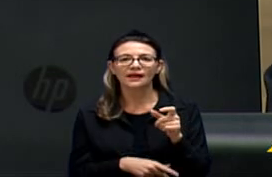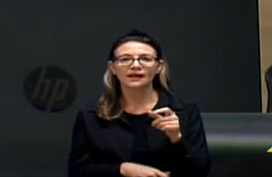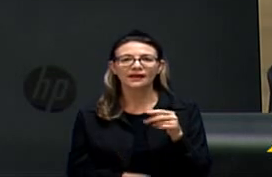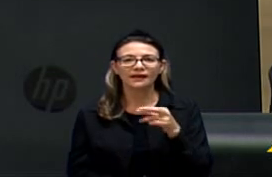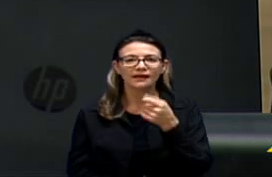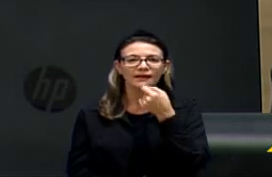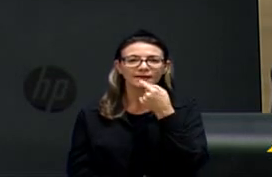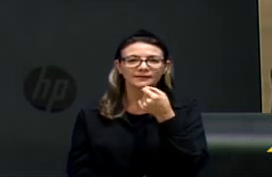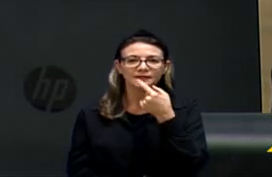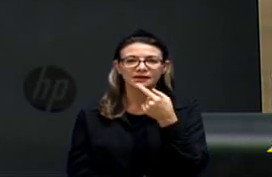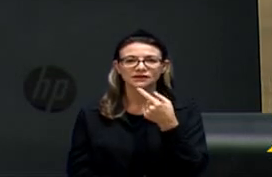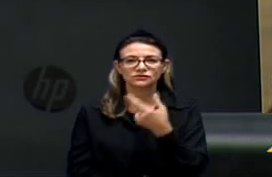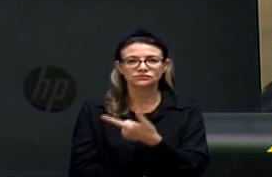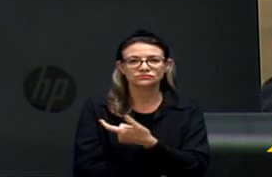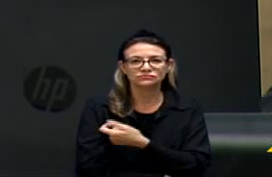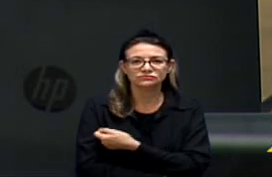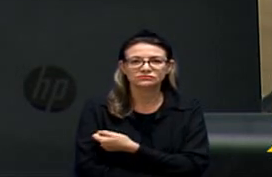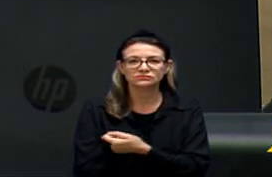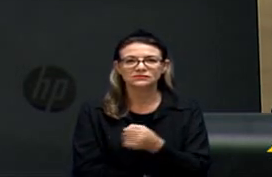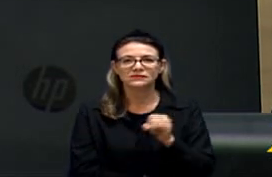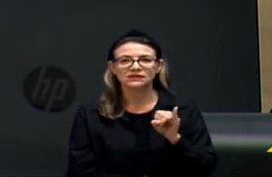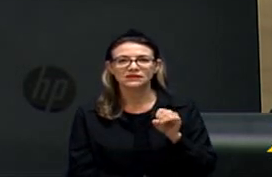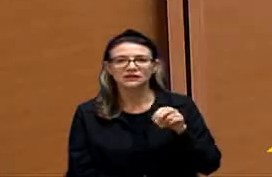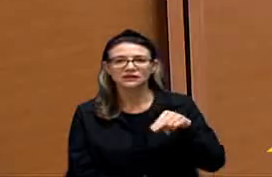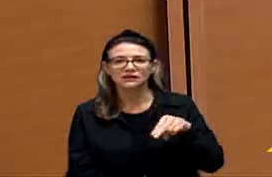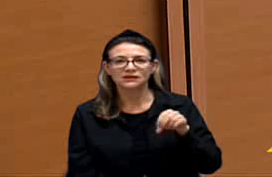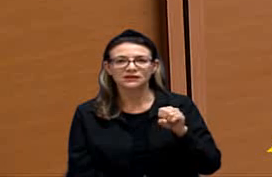em discussão com a palavra o